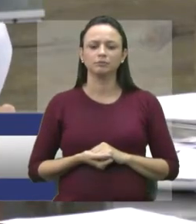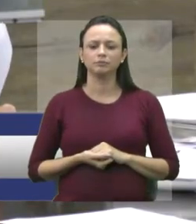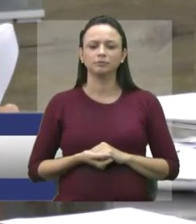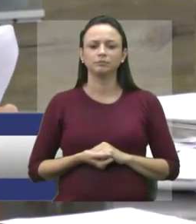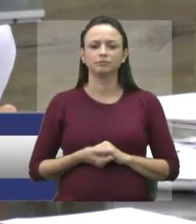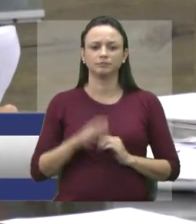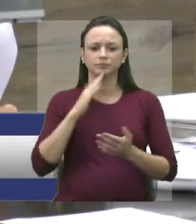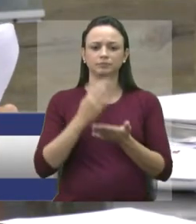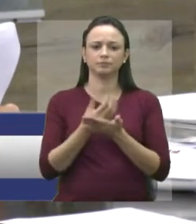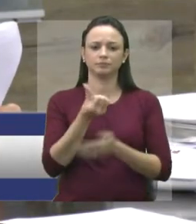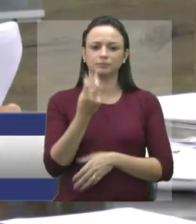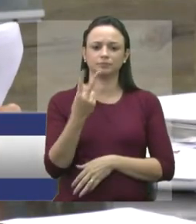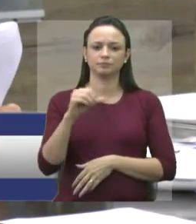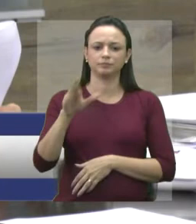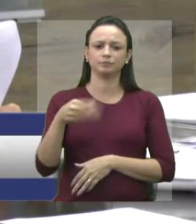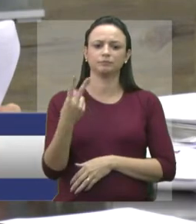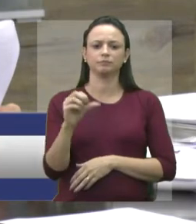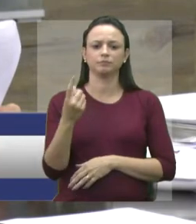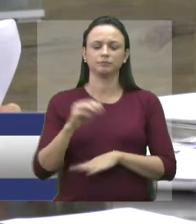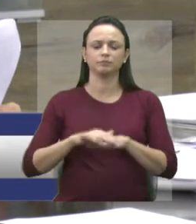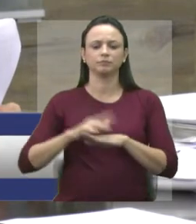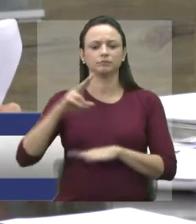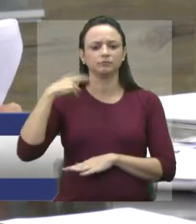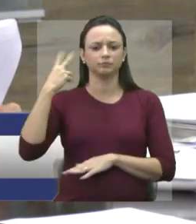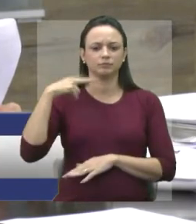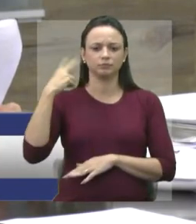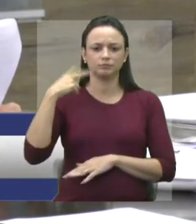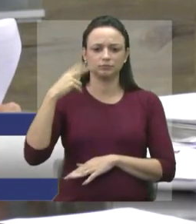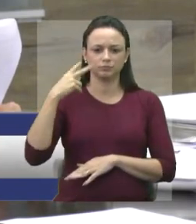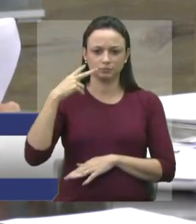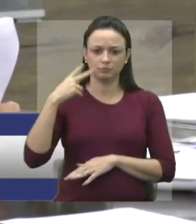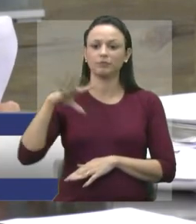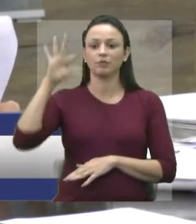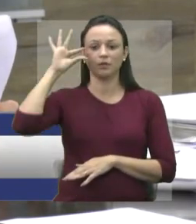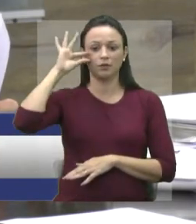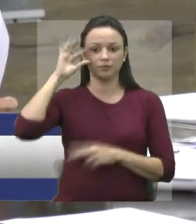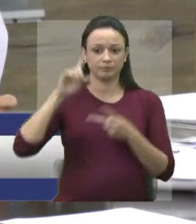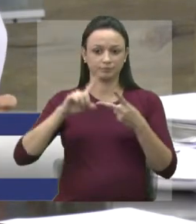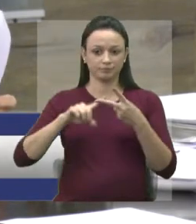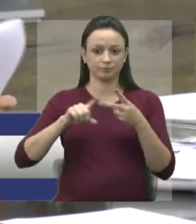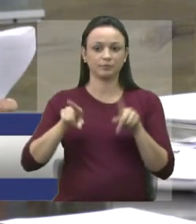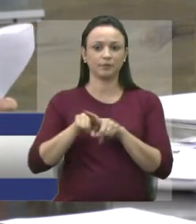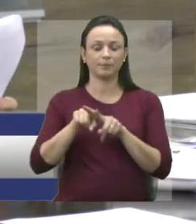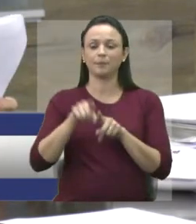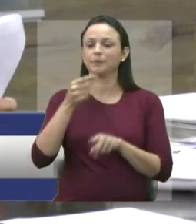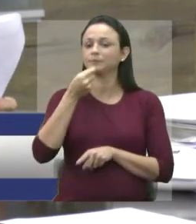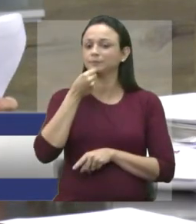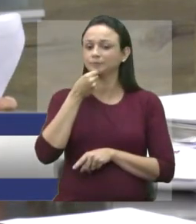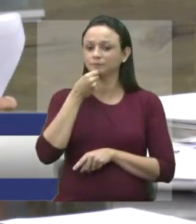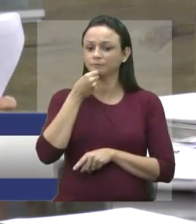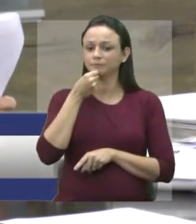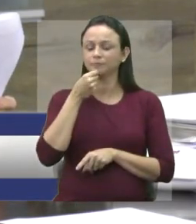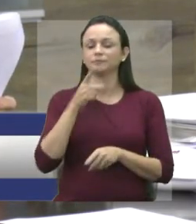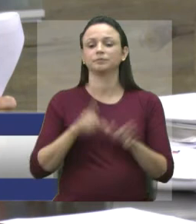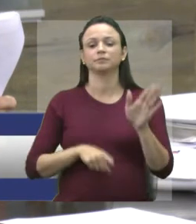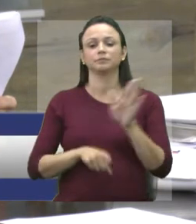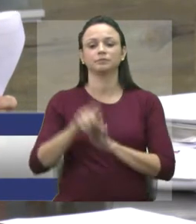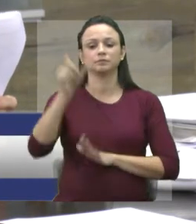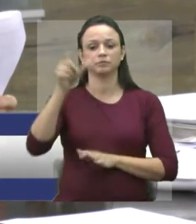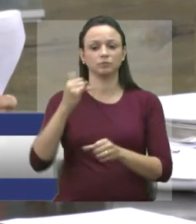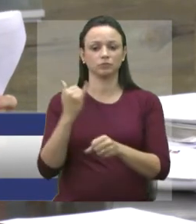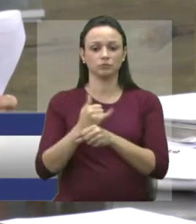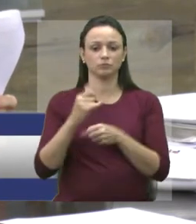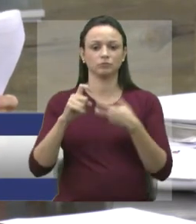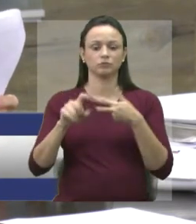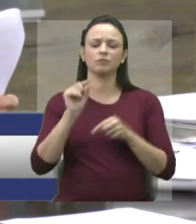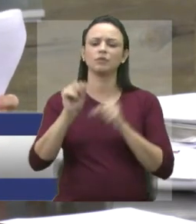Requerimento 629/2019, autoria vereadores Wagner Brasil de Barros e Luiz Henrique Chupeta. Indagando ao chefe do executivo, quem